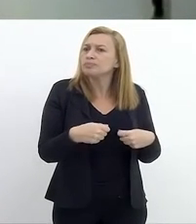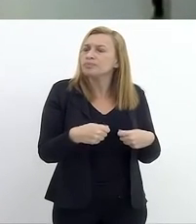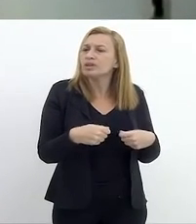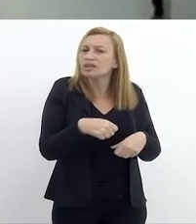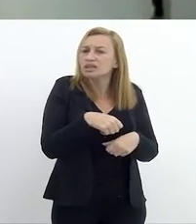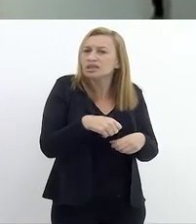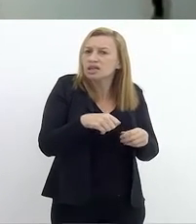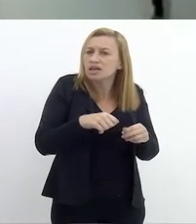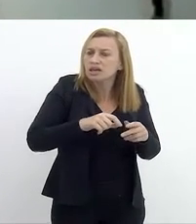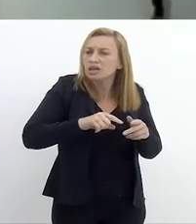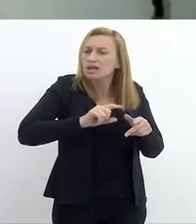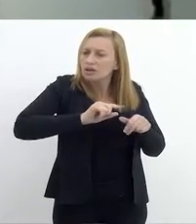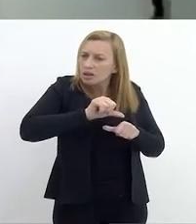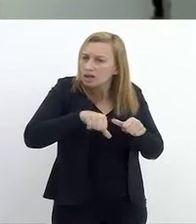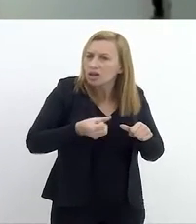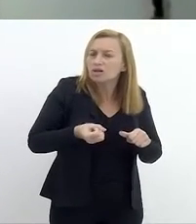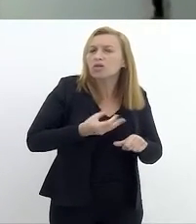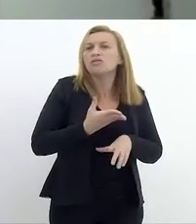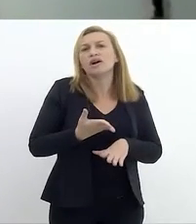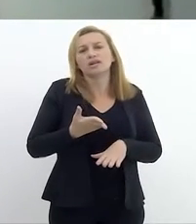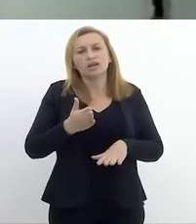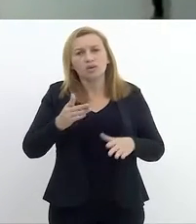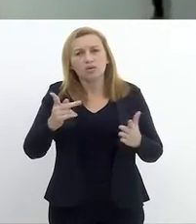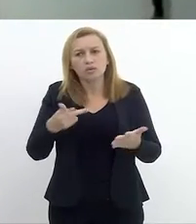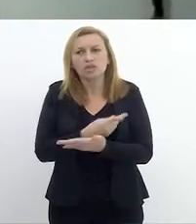esses instrumentos precisam ser